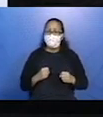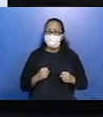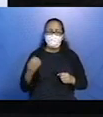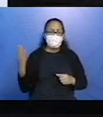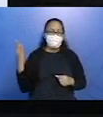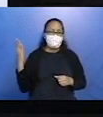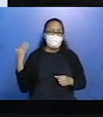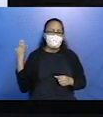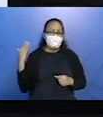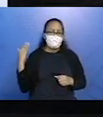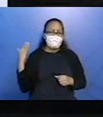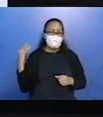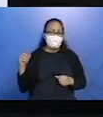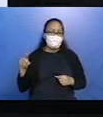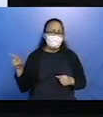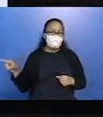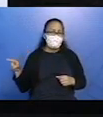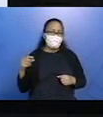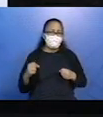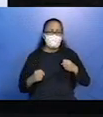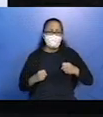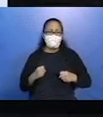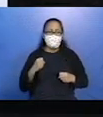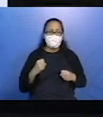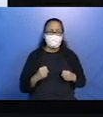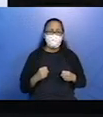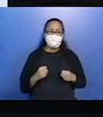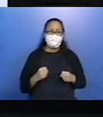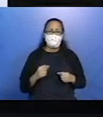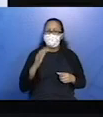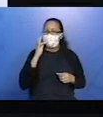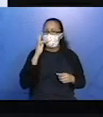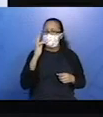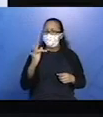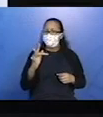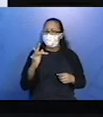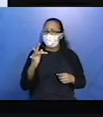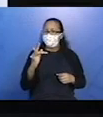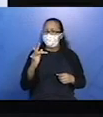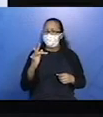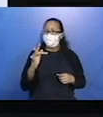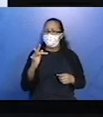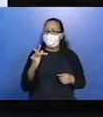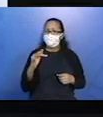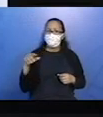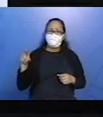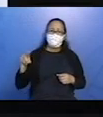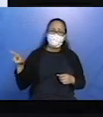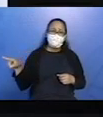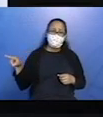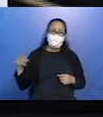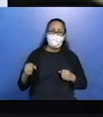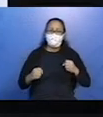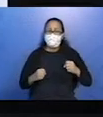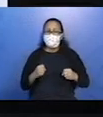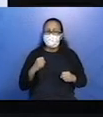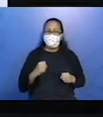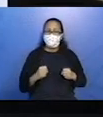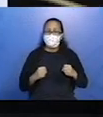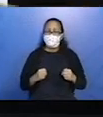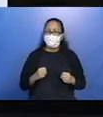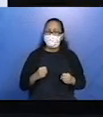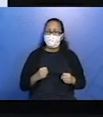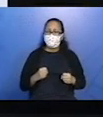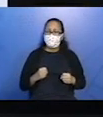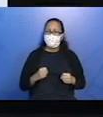passado? Eles correram. E no futuro? Eles correrão. Olha